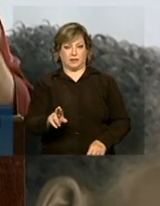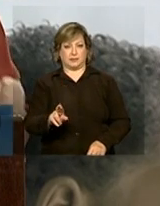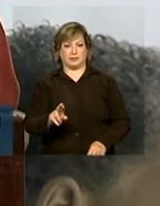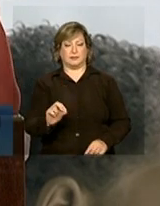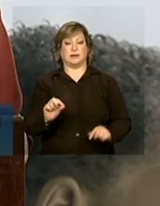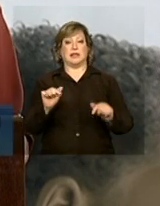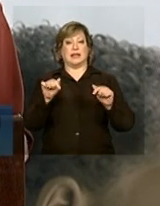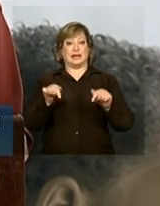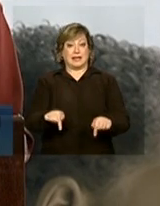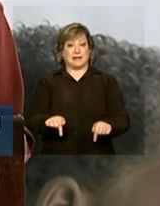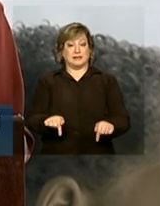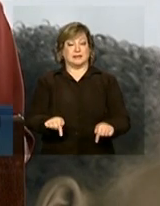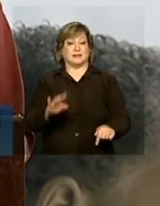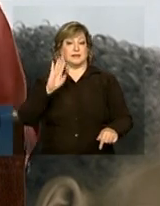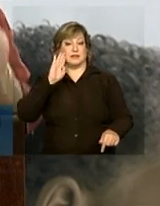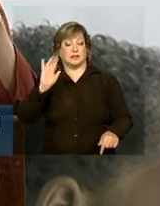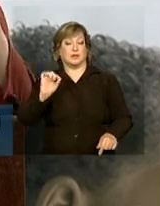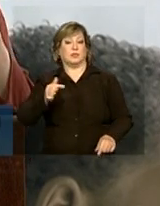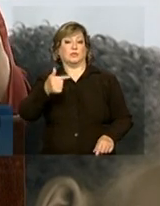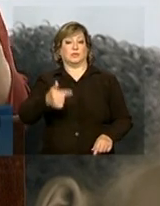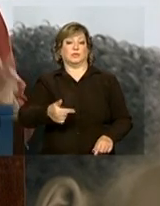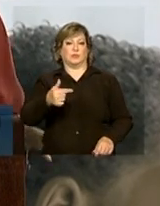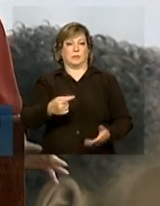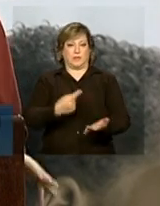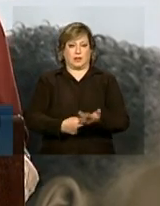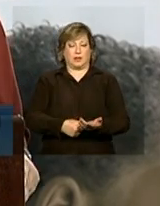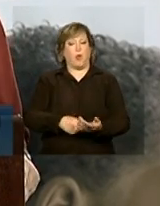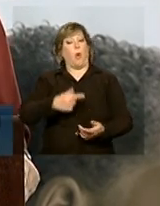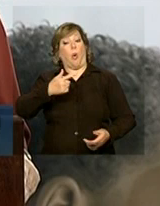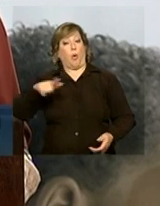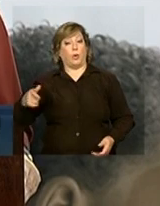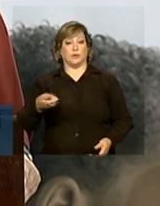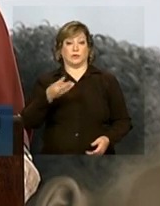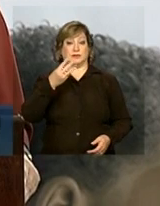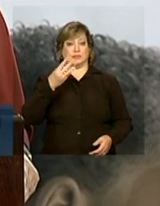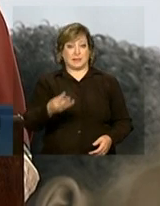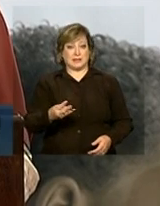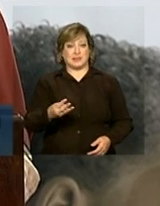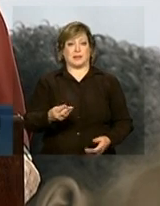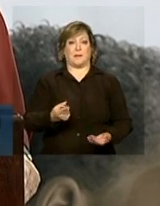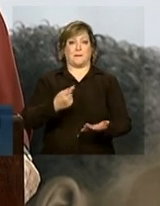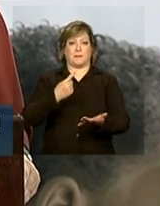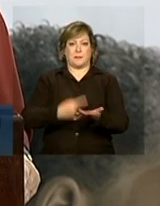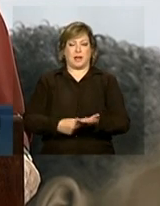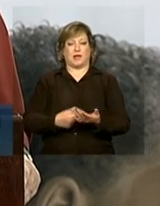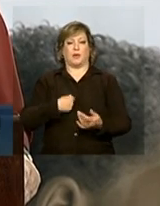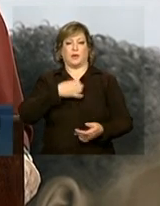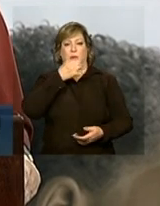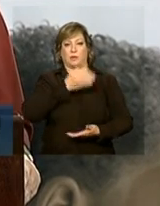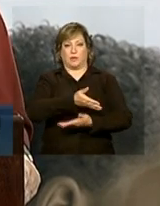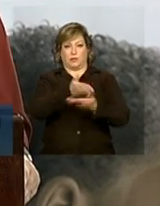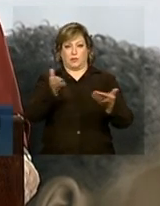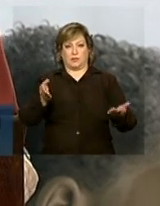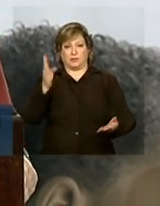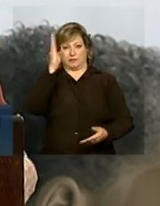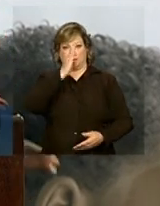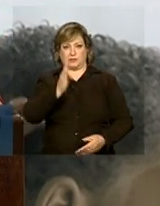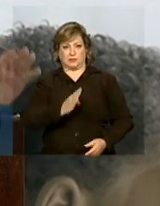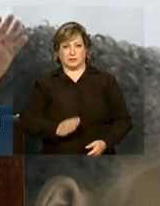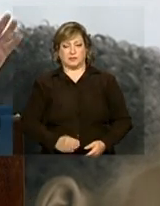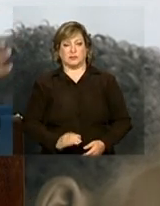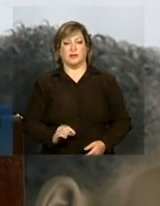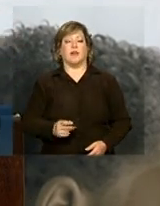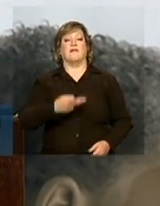Esse, então, é o segundo pacto. Os outros três pactos que eu propus à nação dizem